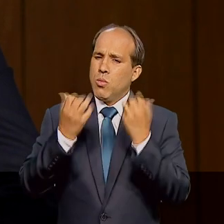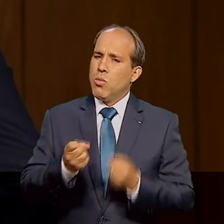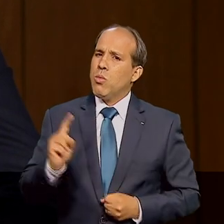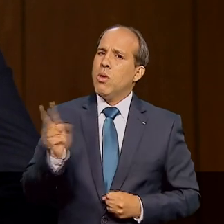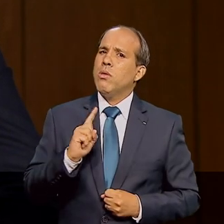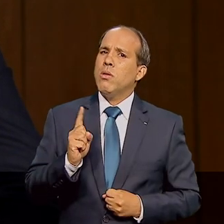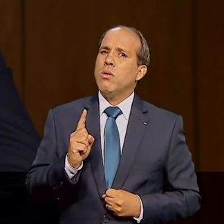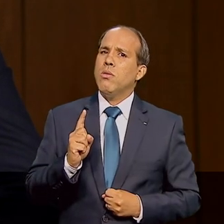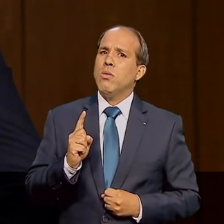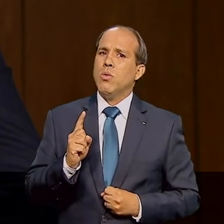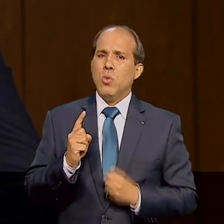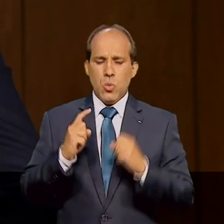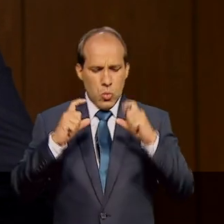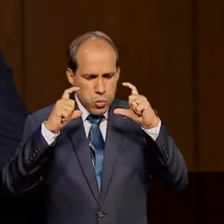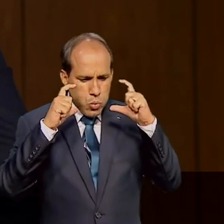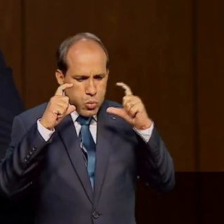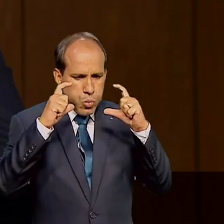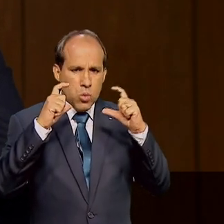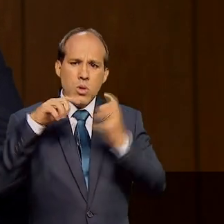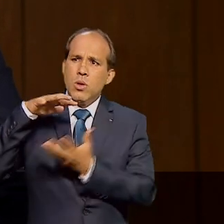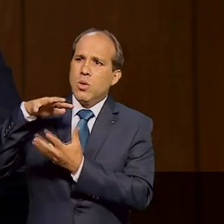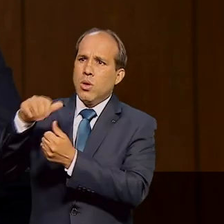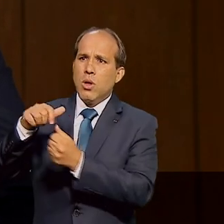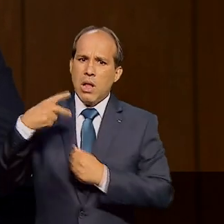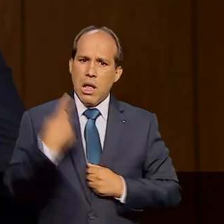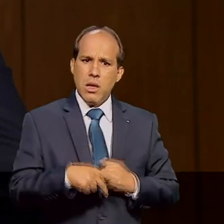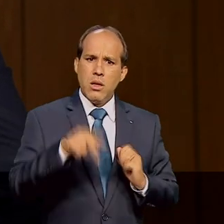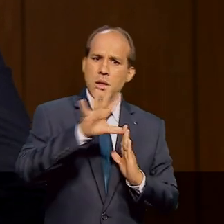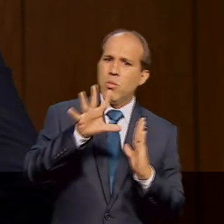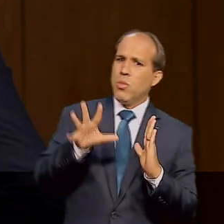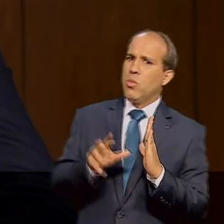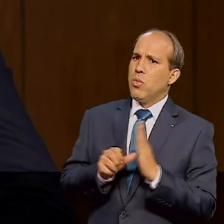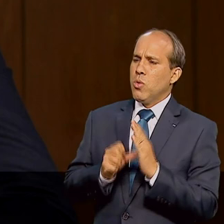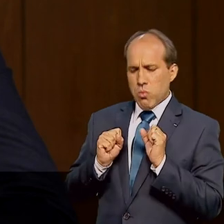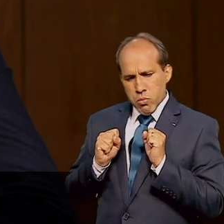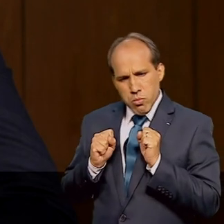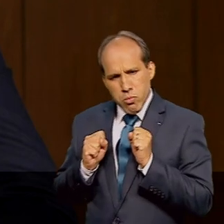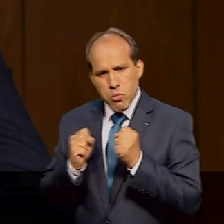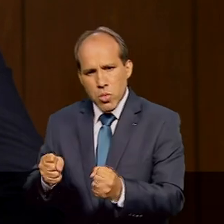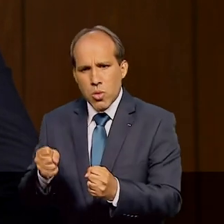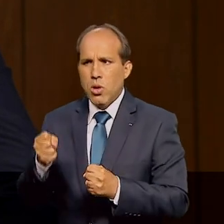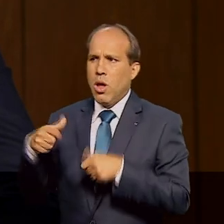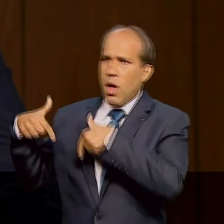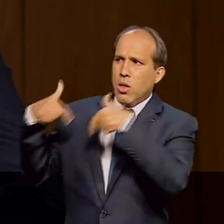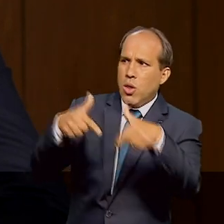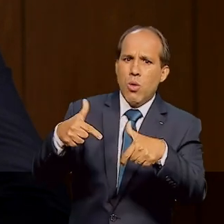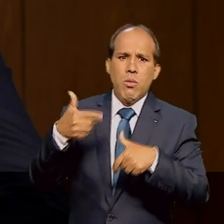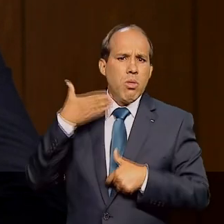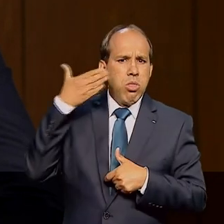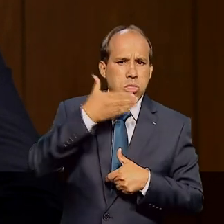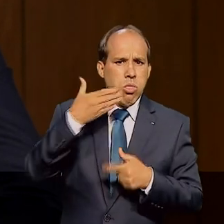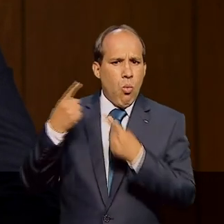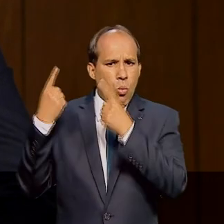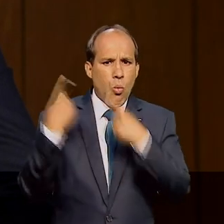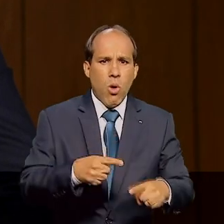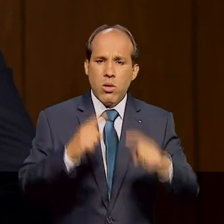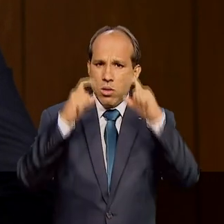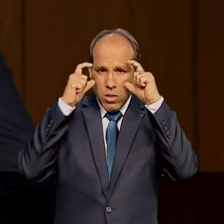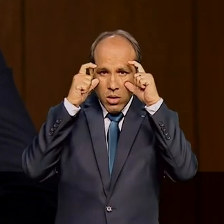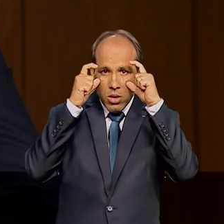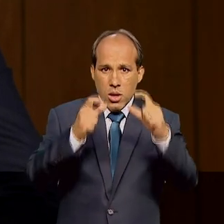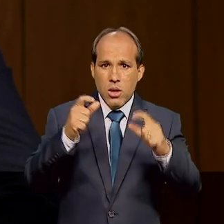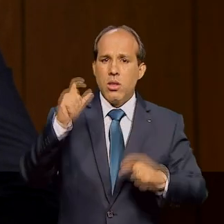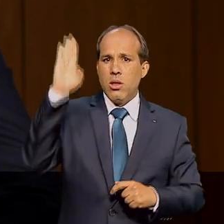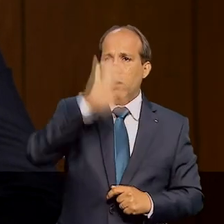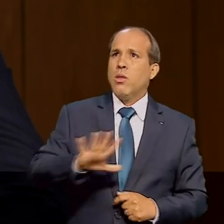é chato de forma veemente a cobiça internacional sobre a nossa Amazônia e vamos defender lá de ações e